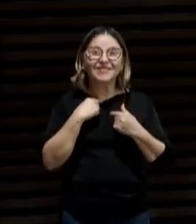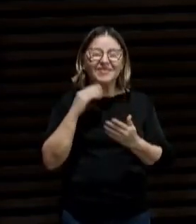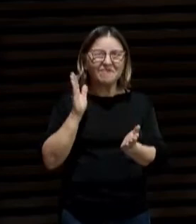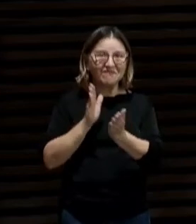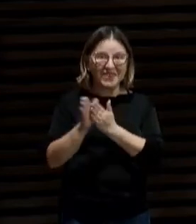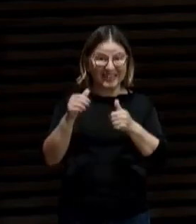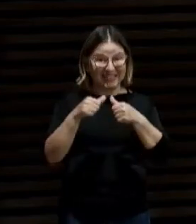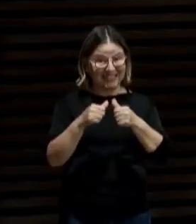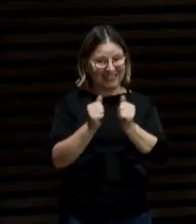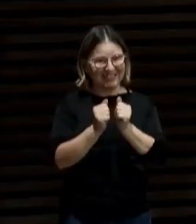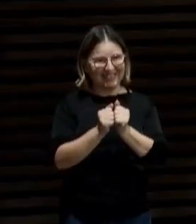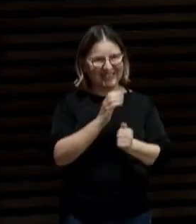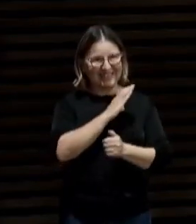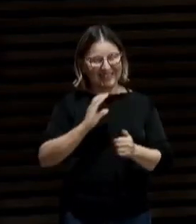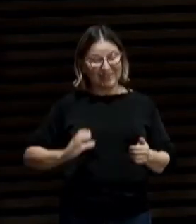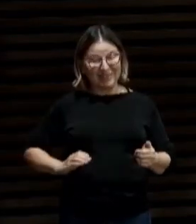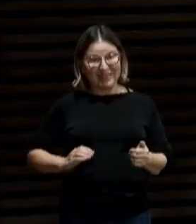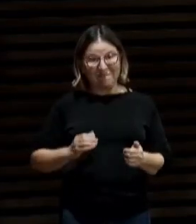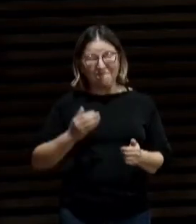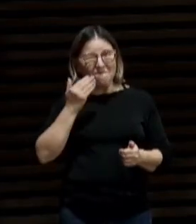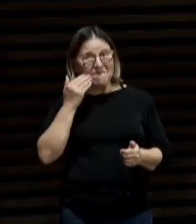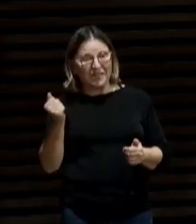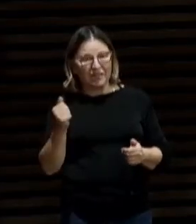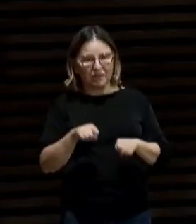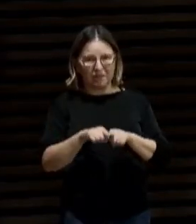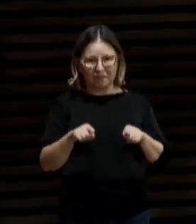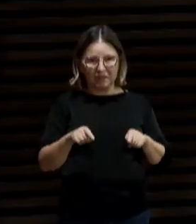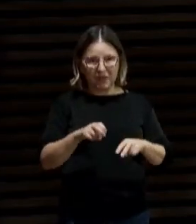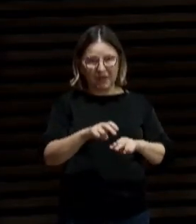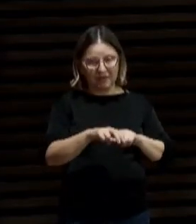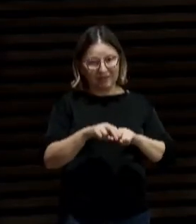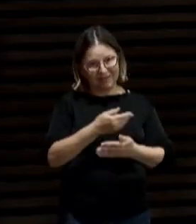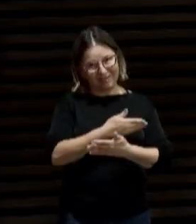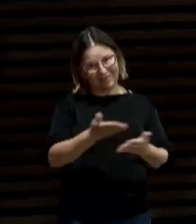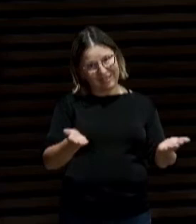que é incomparavelmente melhor, mas por vossa causa é mais necessário permanecer na carne.